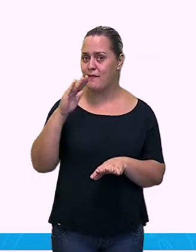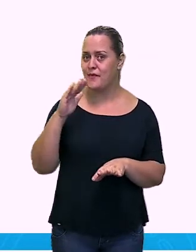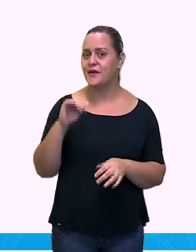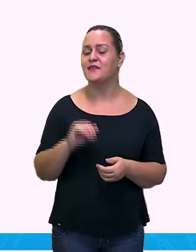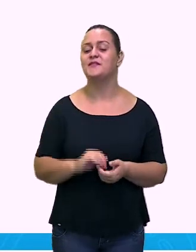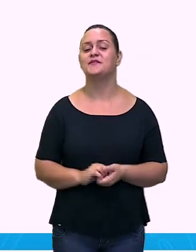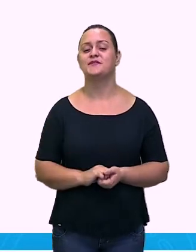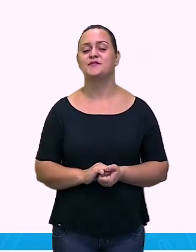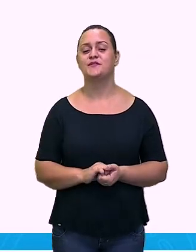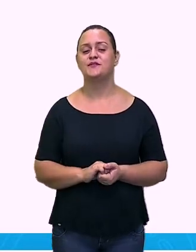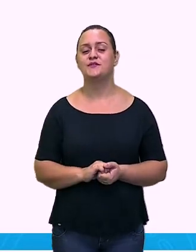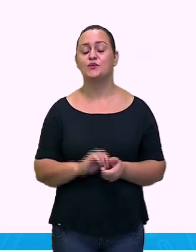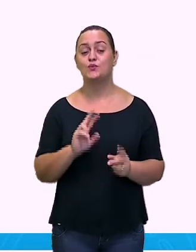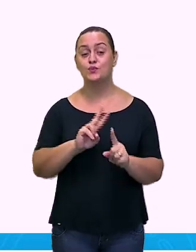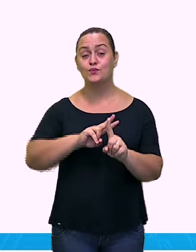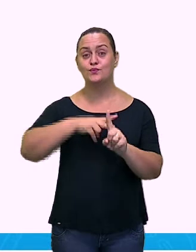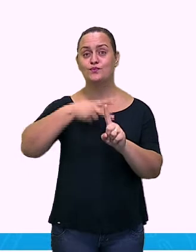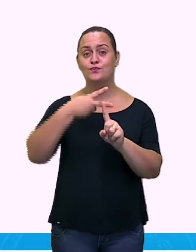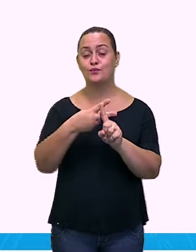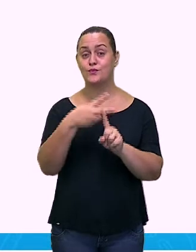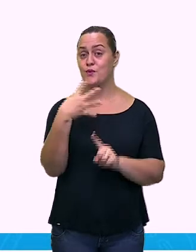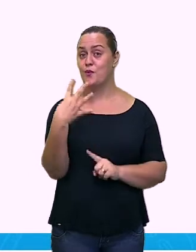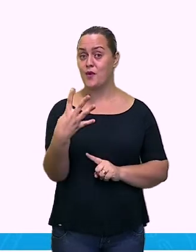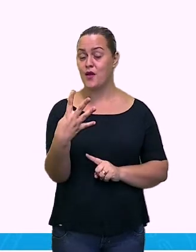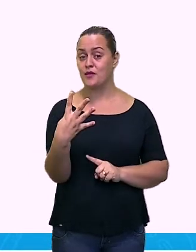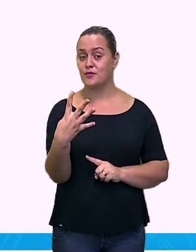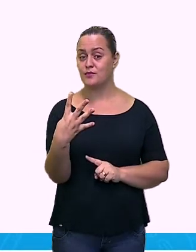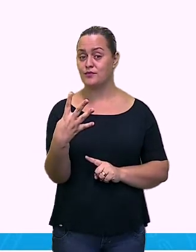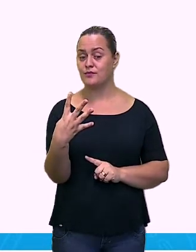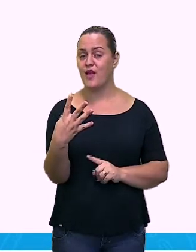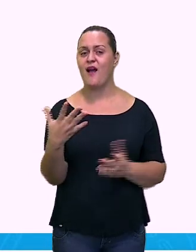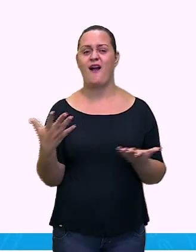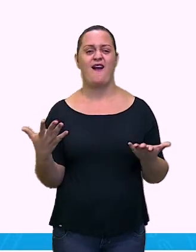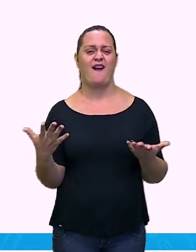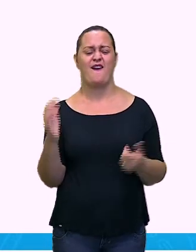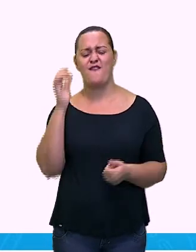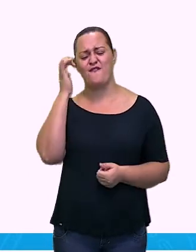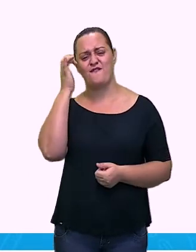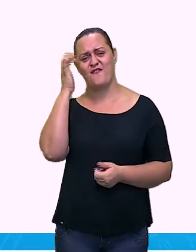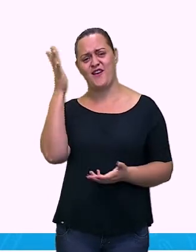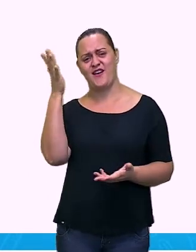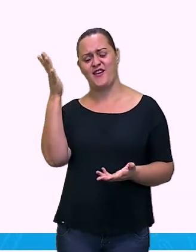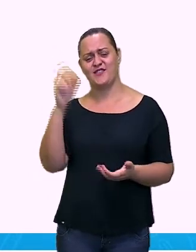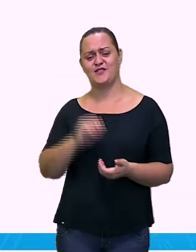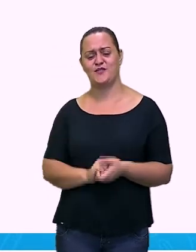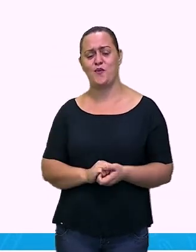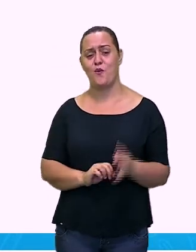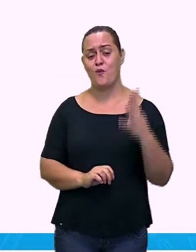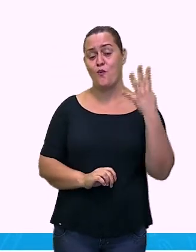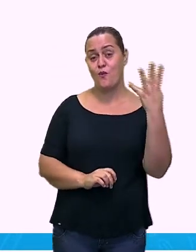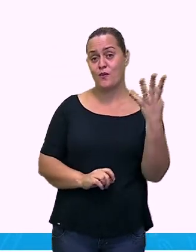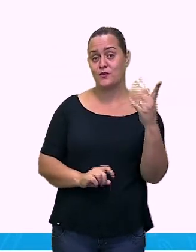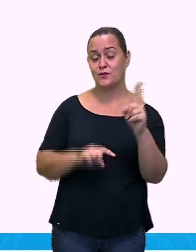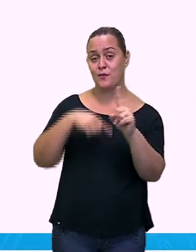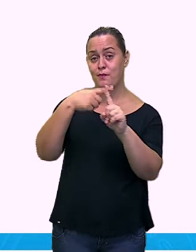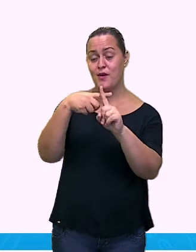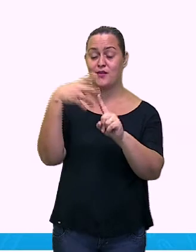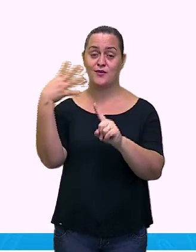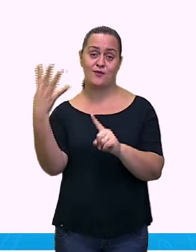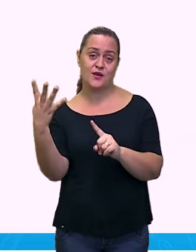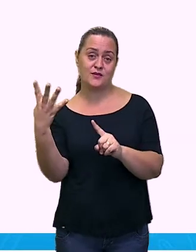o dobro de 4 a professora essa daí eu já sei até de cor 4 mais